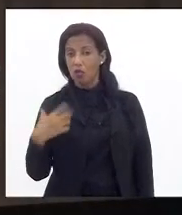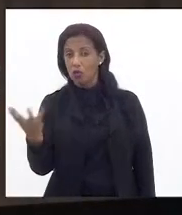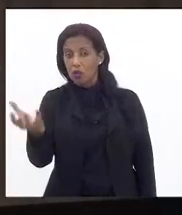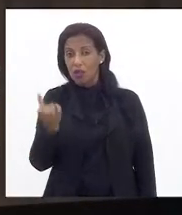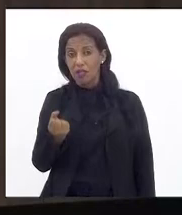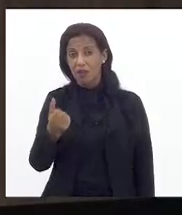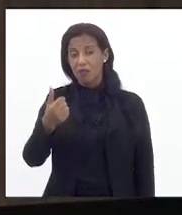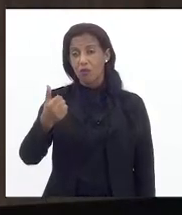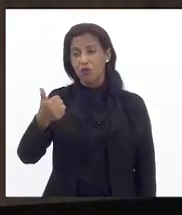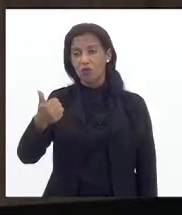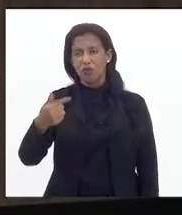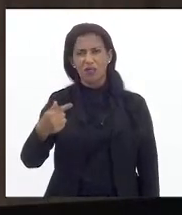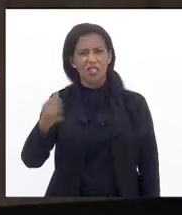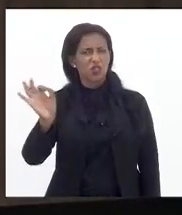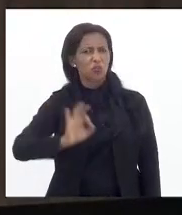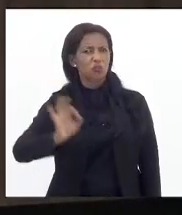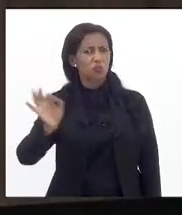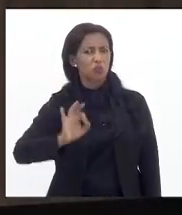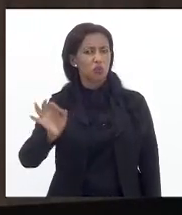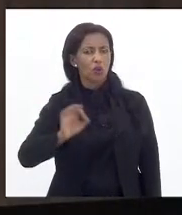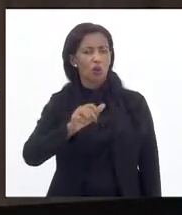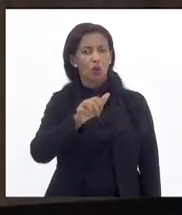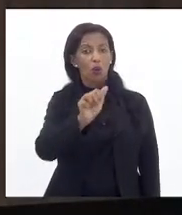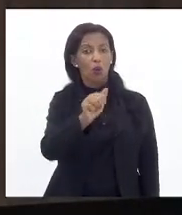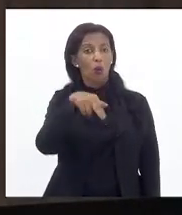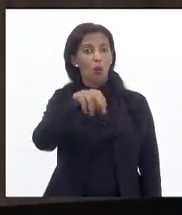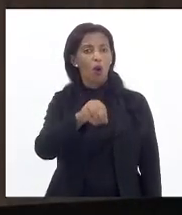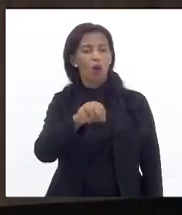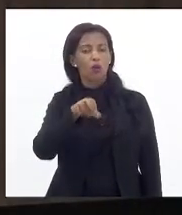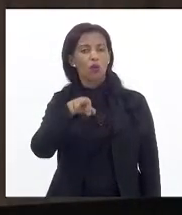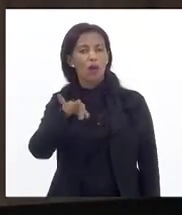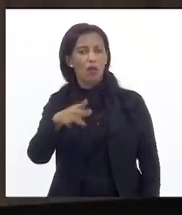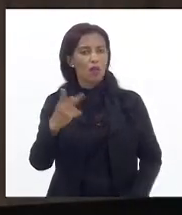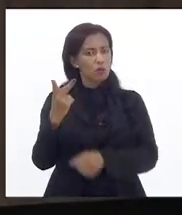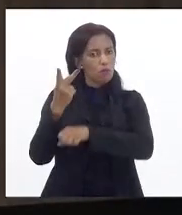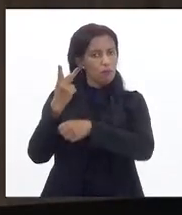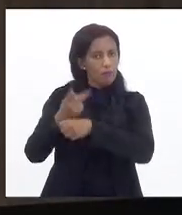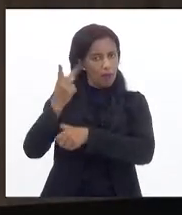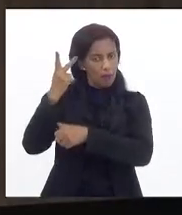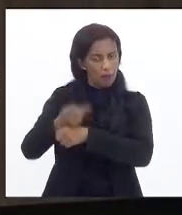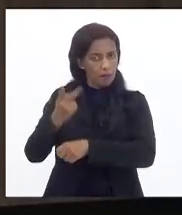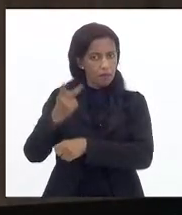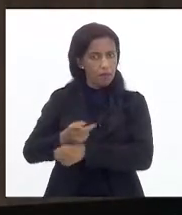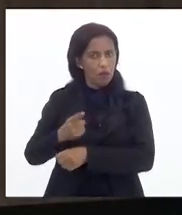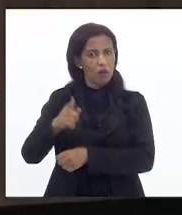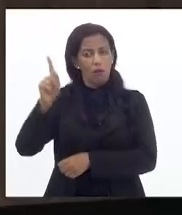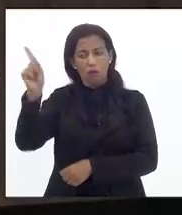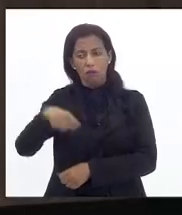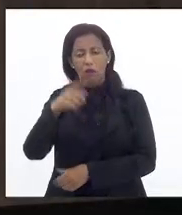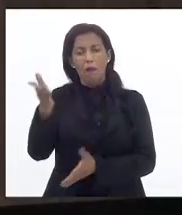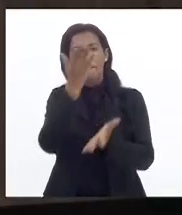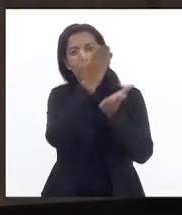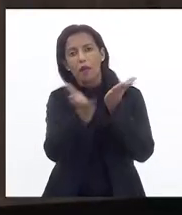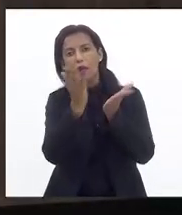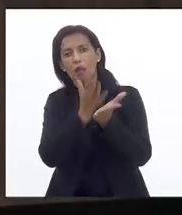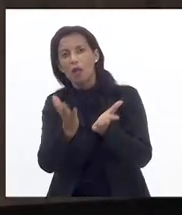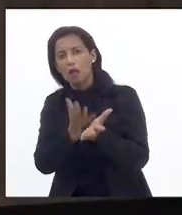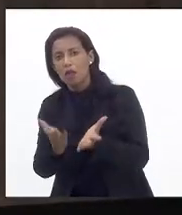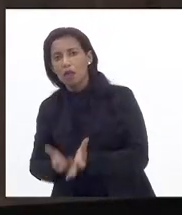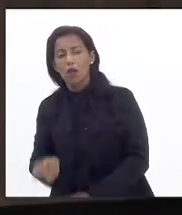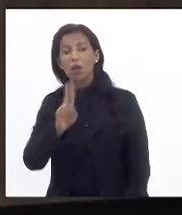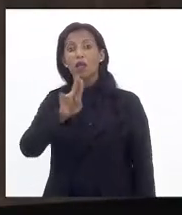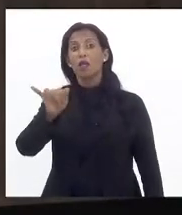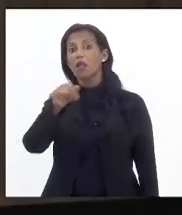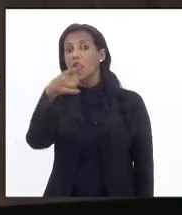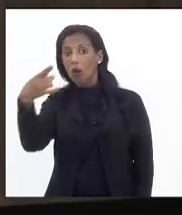porque em 97 foi cortado o ano e no da gente eu não recebo a minha totalidade e vários outros direitos que eu perdi e que a